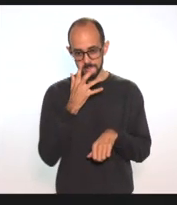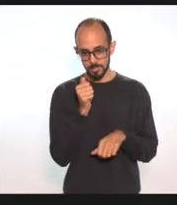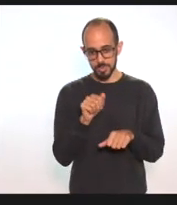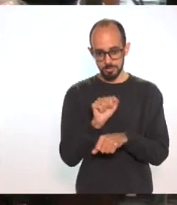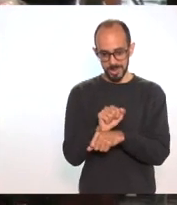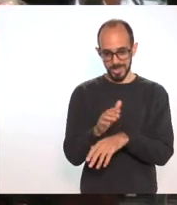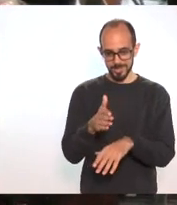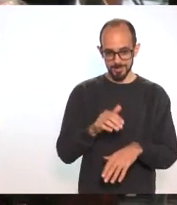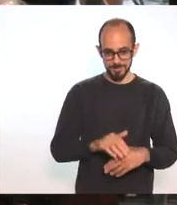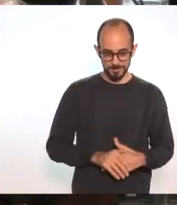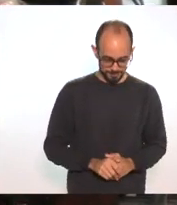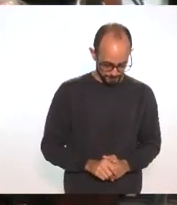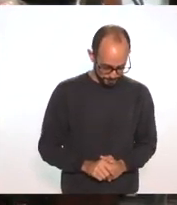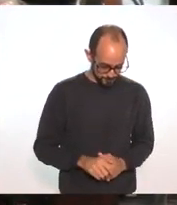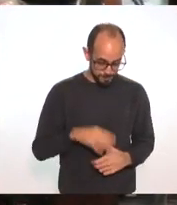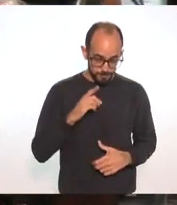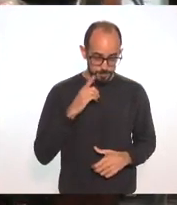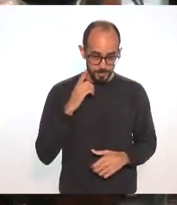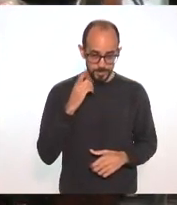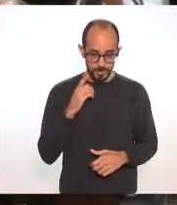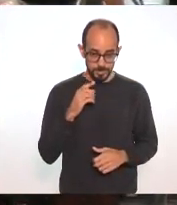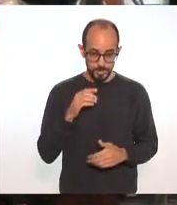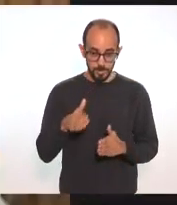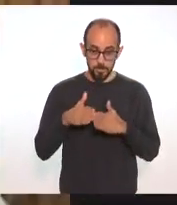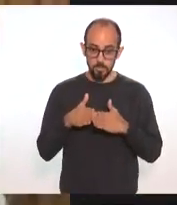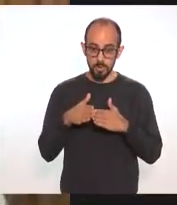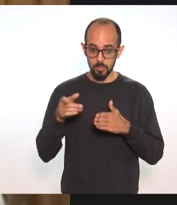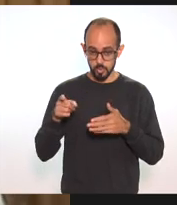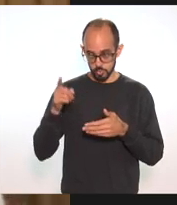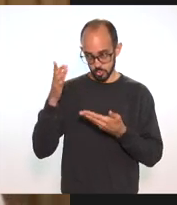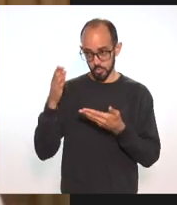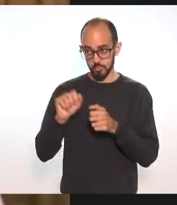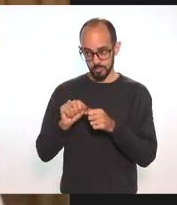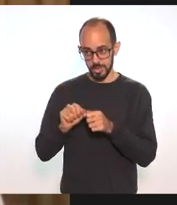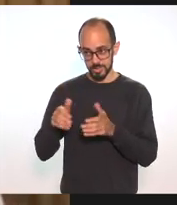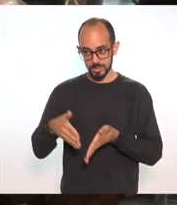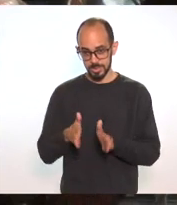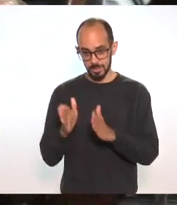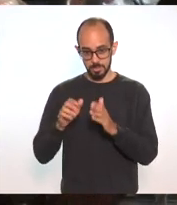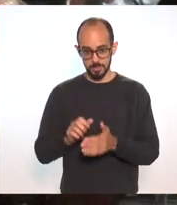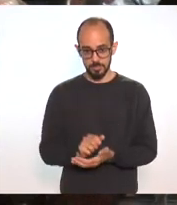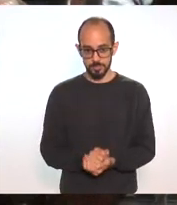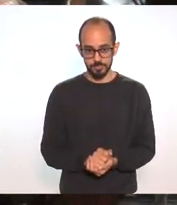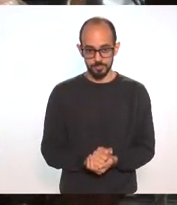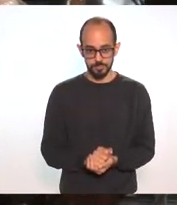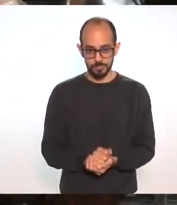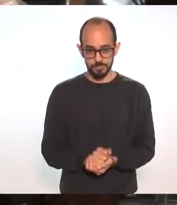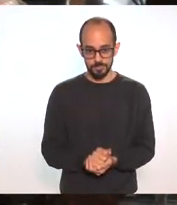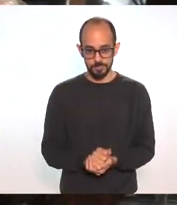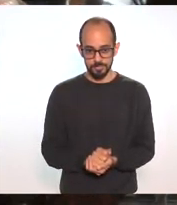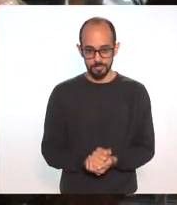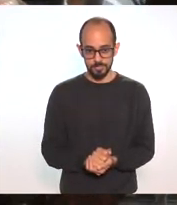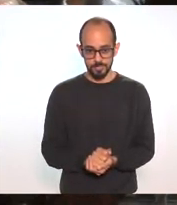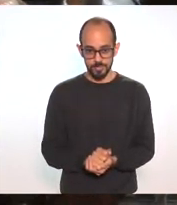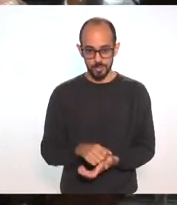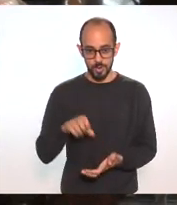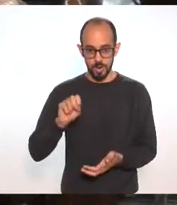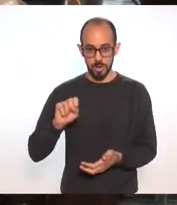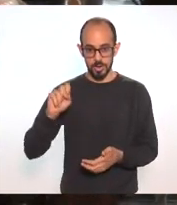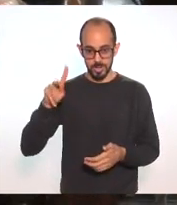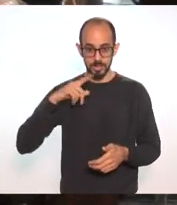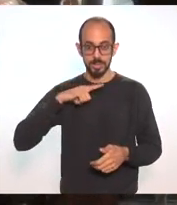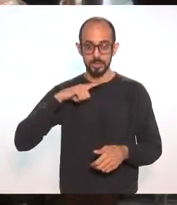Deputado Carlos Augusto. Que, por favor, o senhor faça esse caminho. Muito obrigado, tá, presidente? Ok. Também tem os pacientes oncológicos